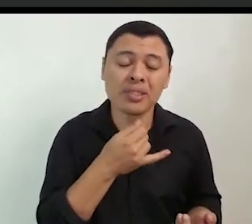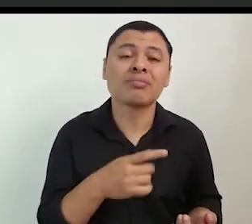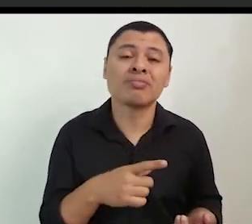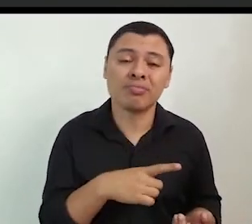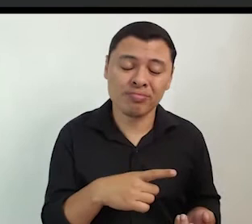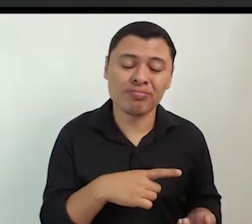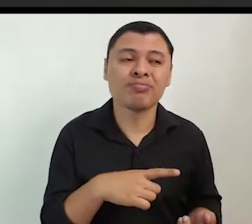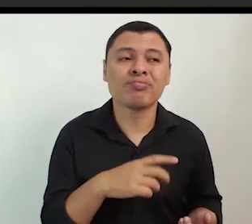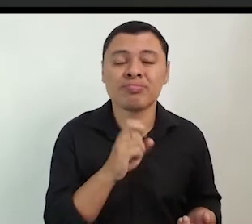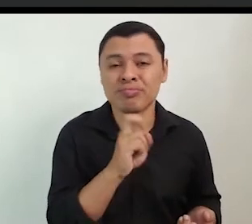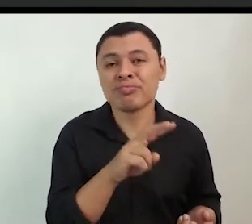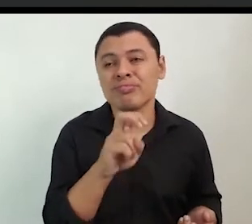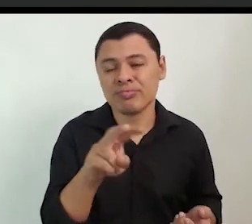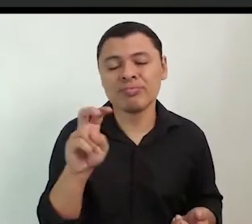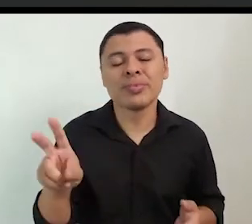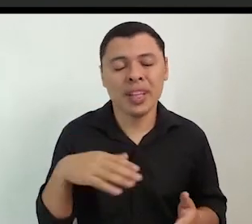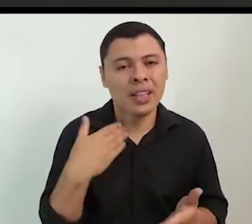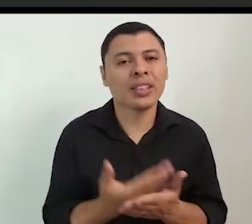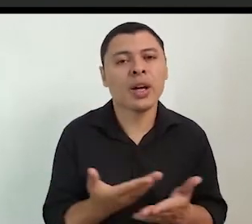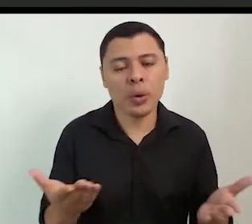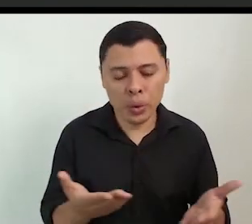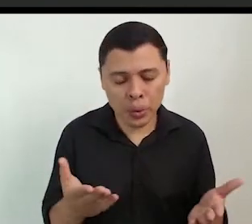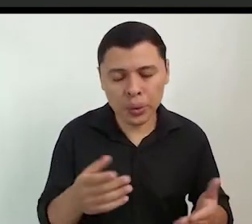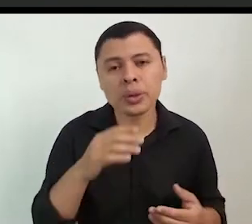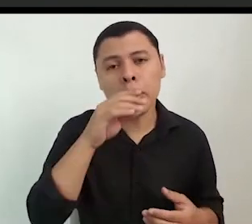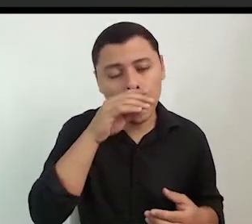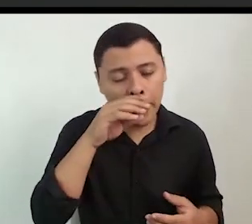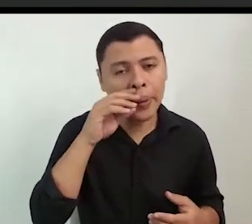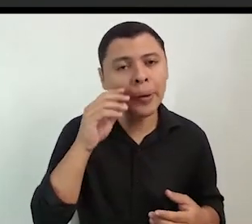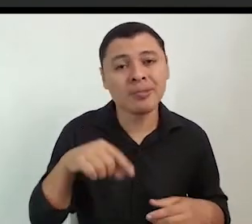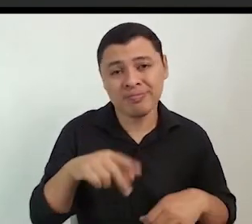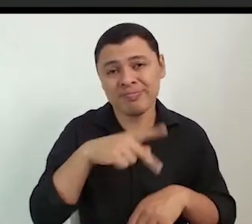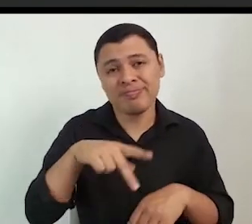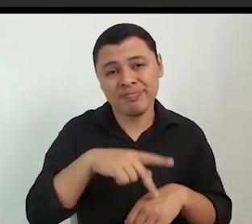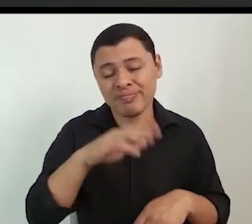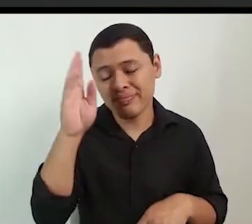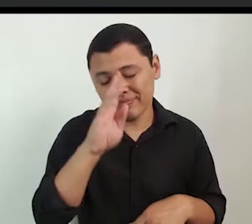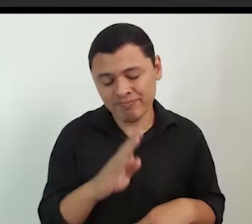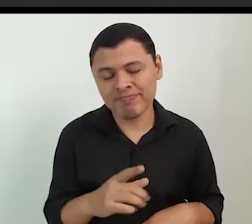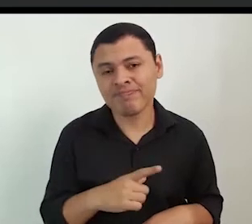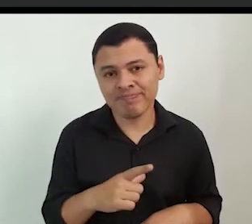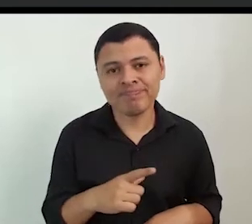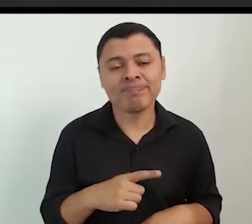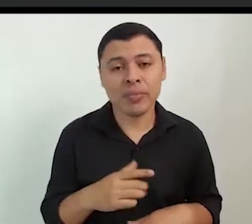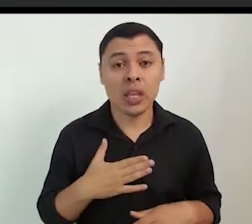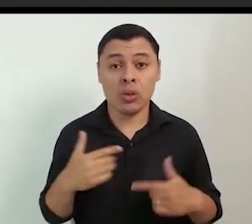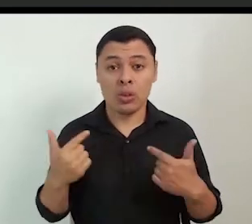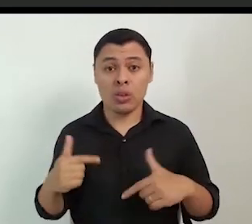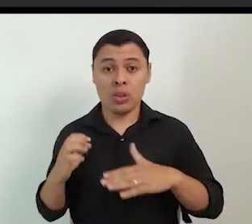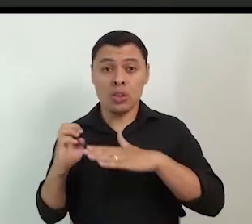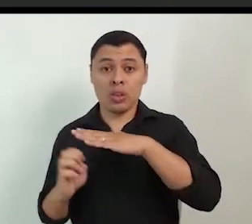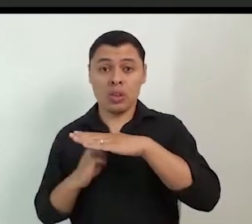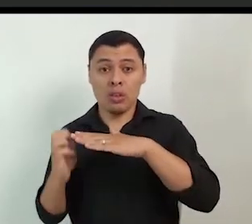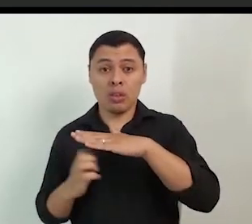essa situação, né, no nosso país, e na empresa na qual eu trabalho, eu não tive essa